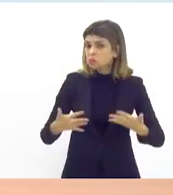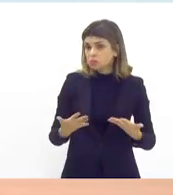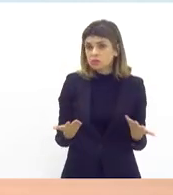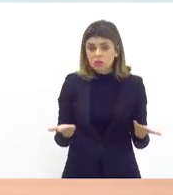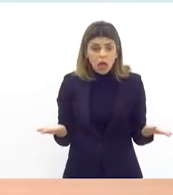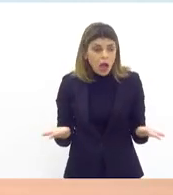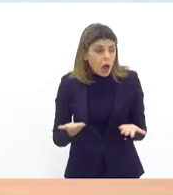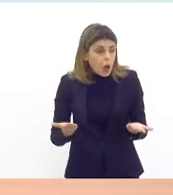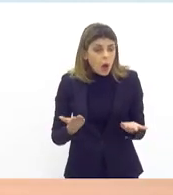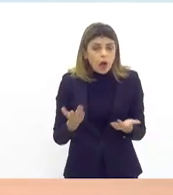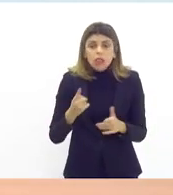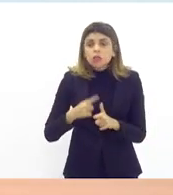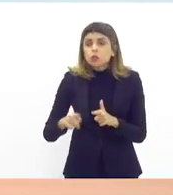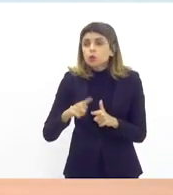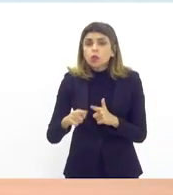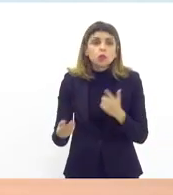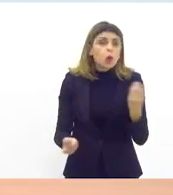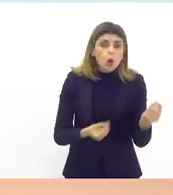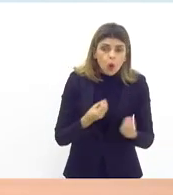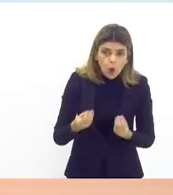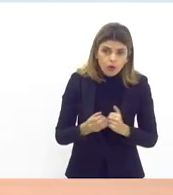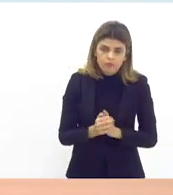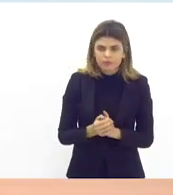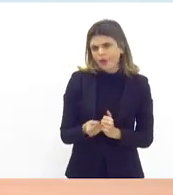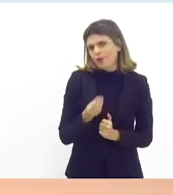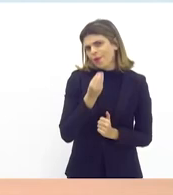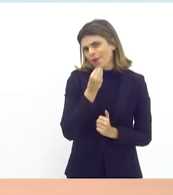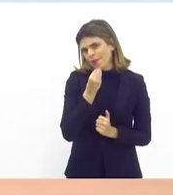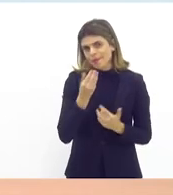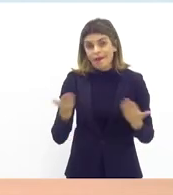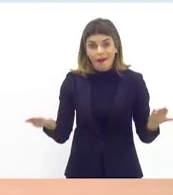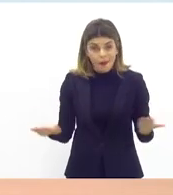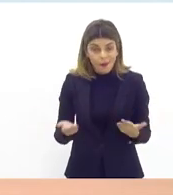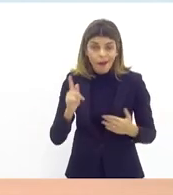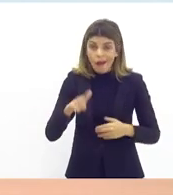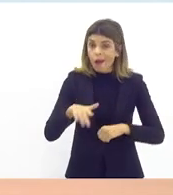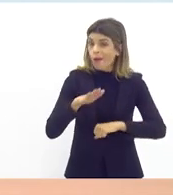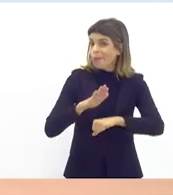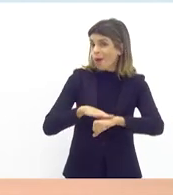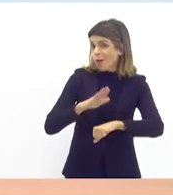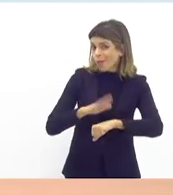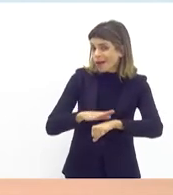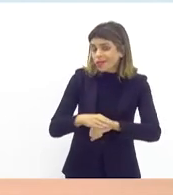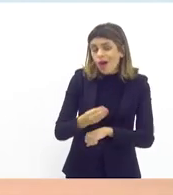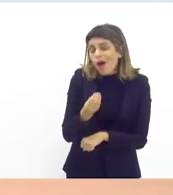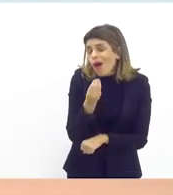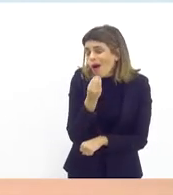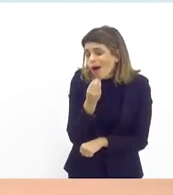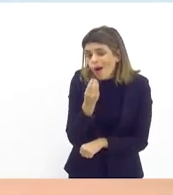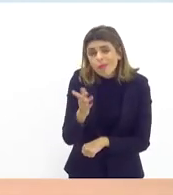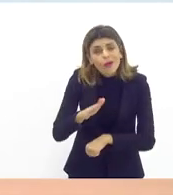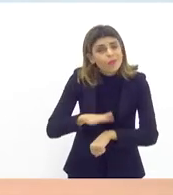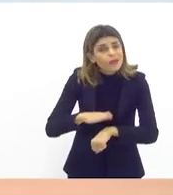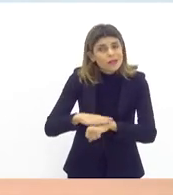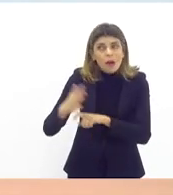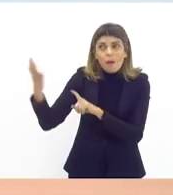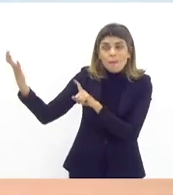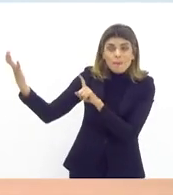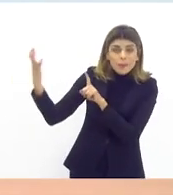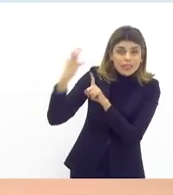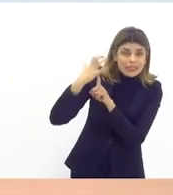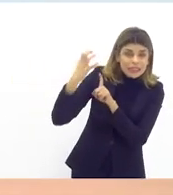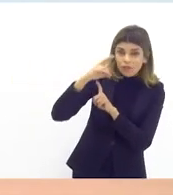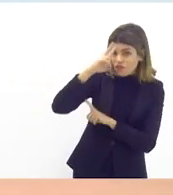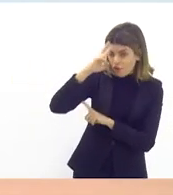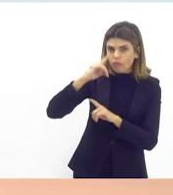que está agora a situação? Obviamente, nós estamos naquela situação que é um momento do vamos ver, então, obviamente, é a situação do momento de pressão máxima.